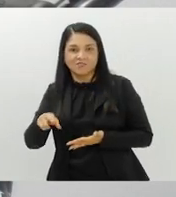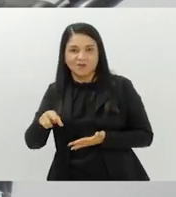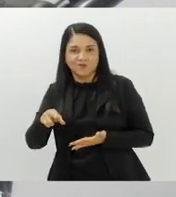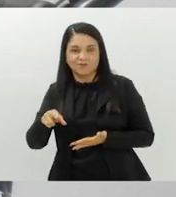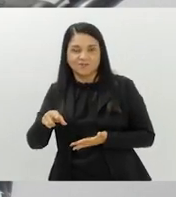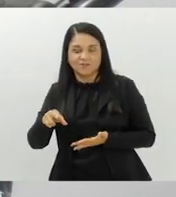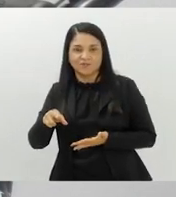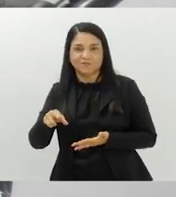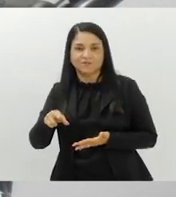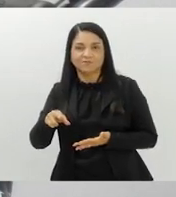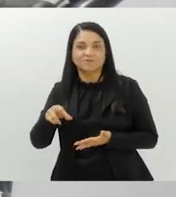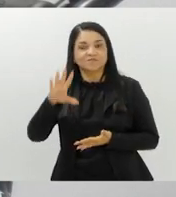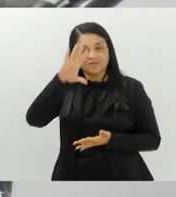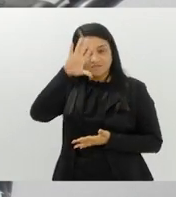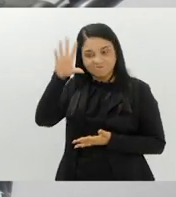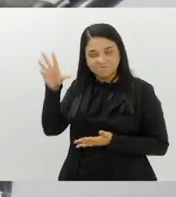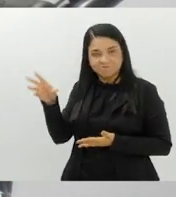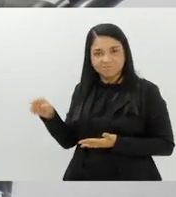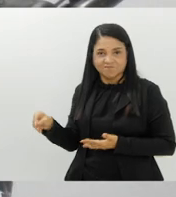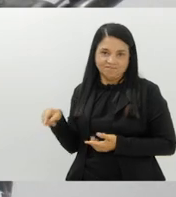das religiões de matriz afro.